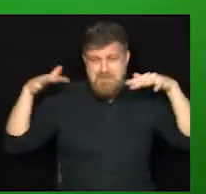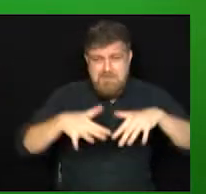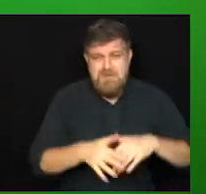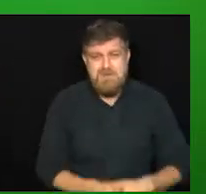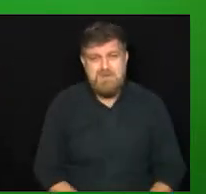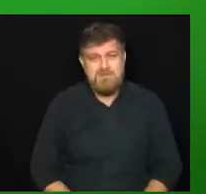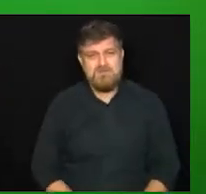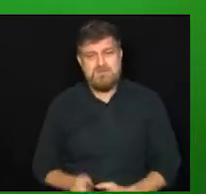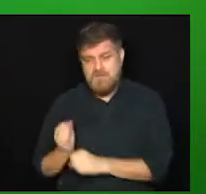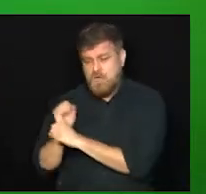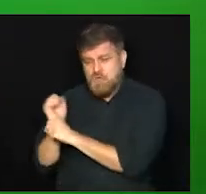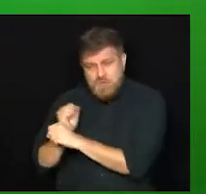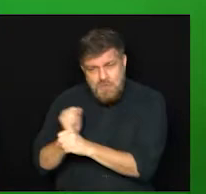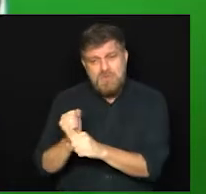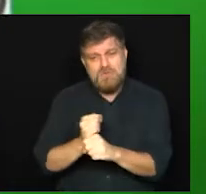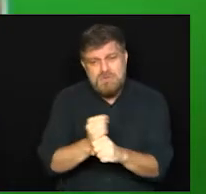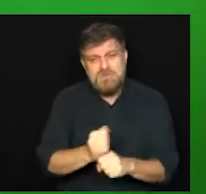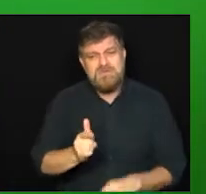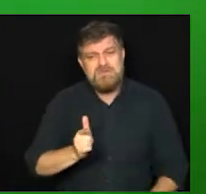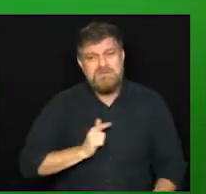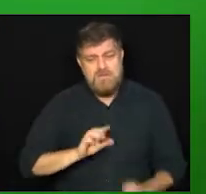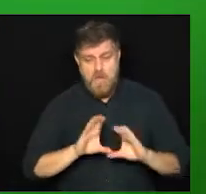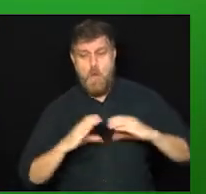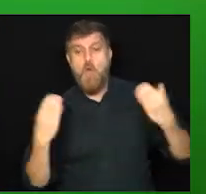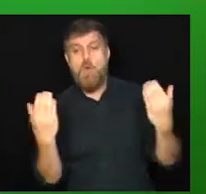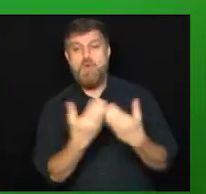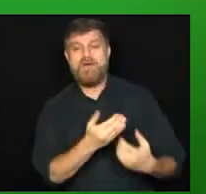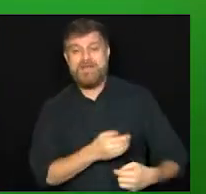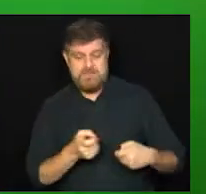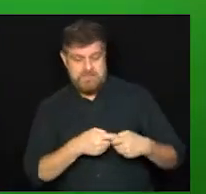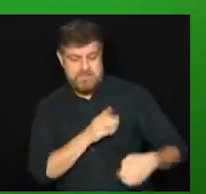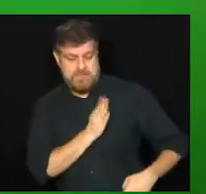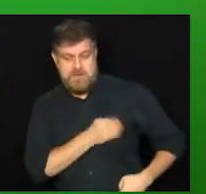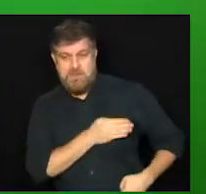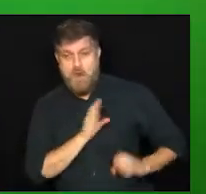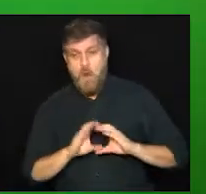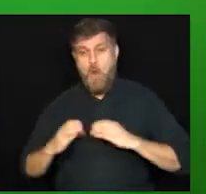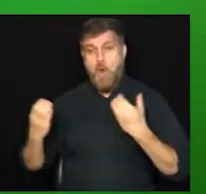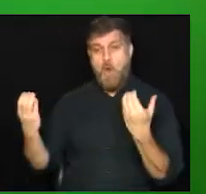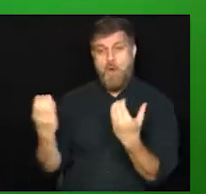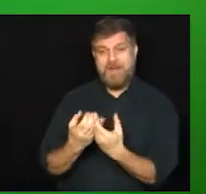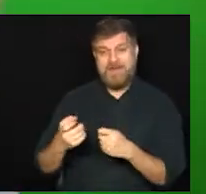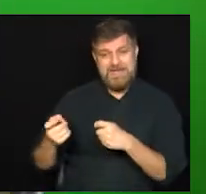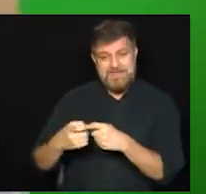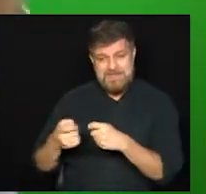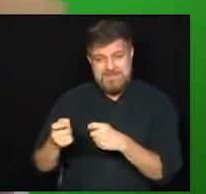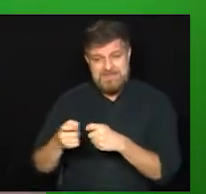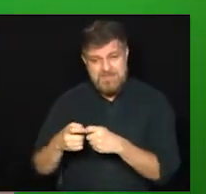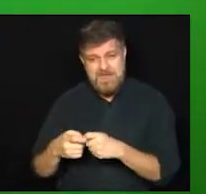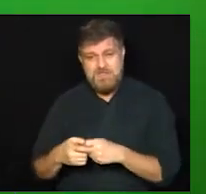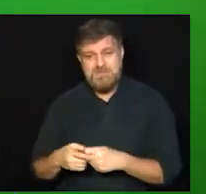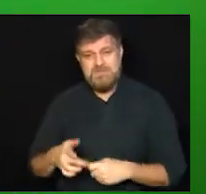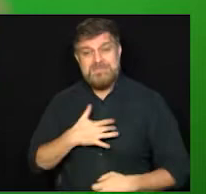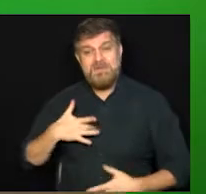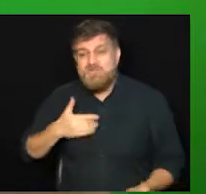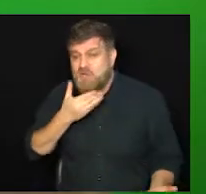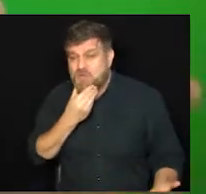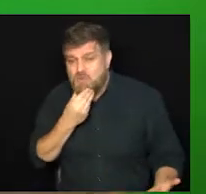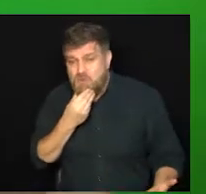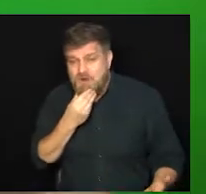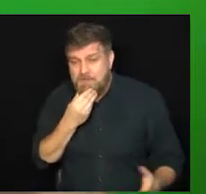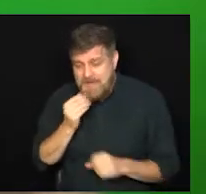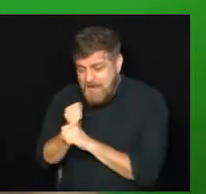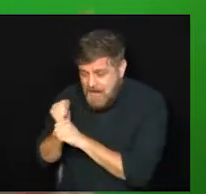repete todos os anos. Congresso de Cardiologia, Congresso de Urologia, todo ano esse evento se